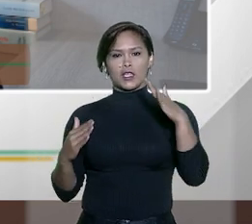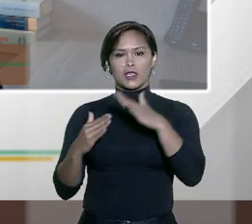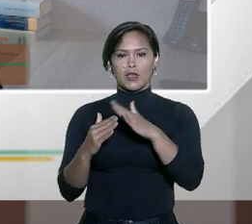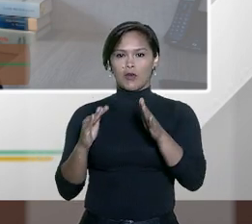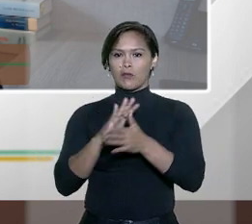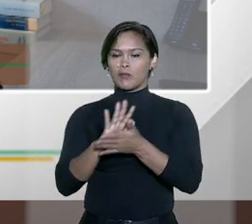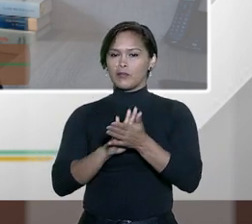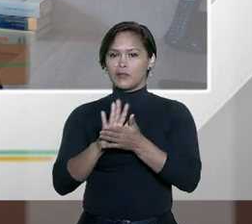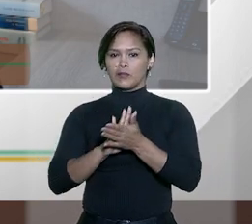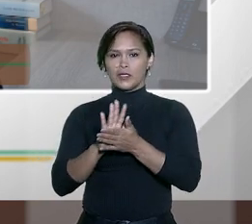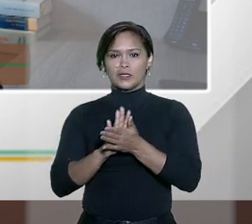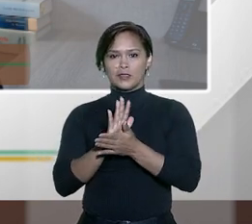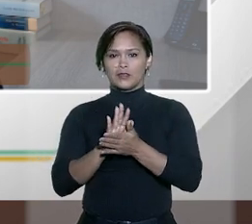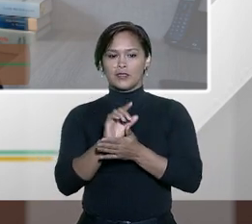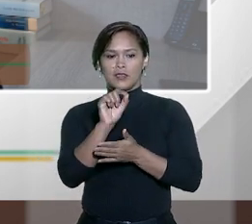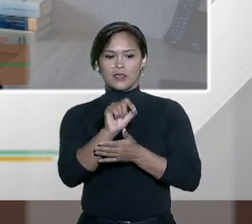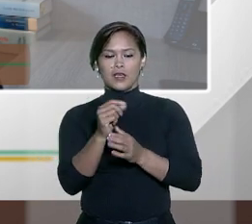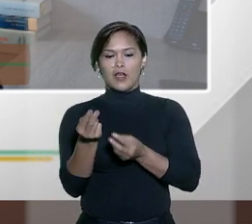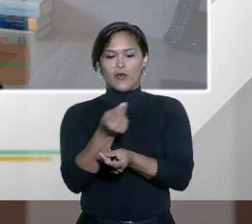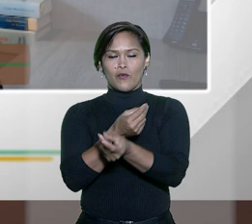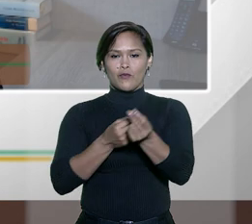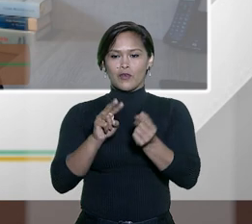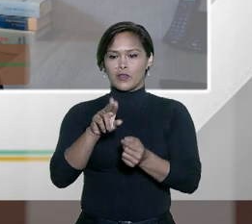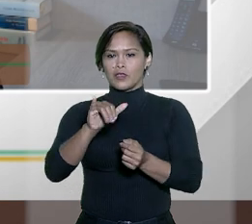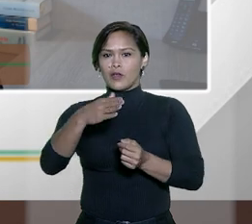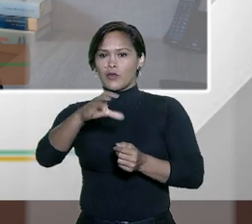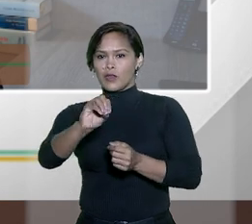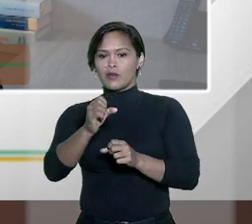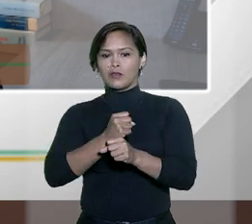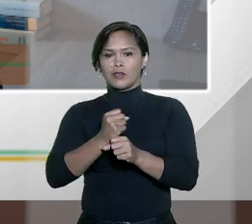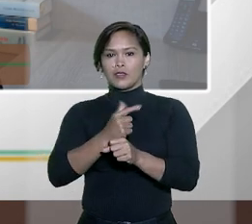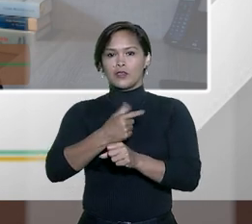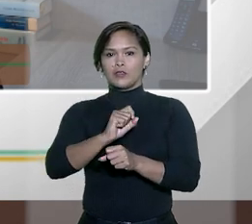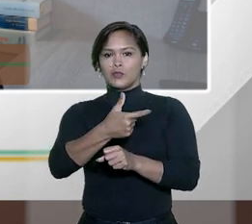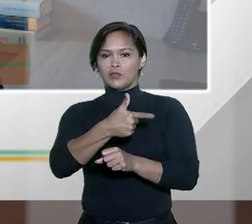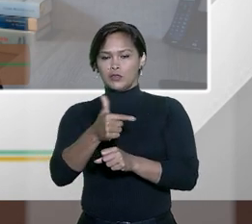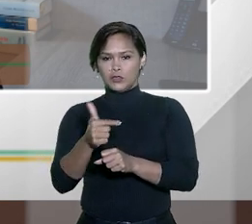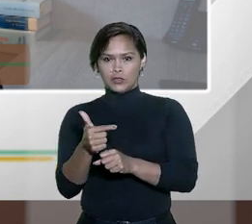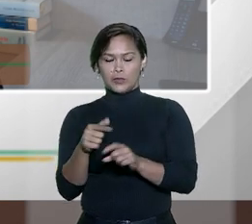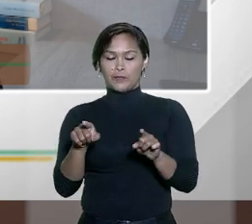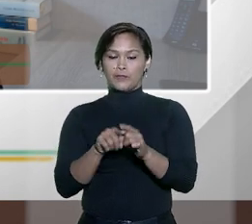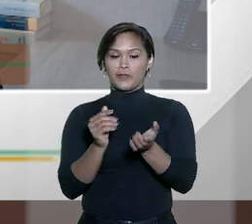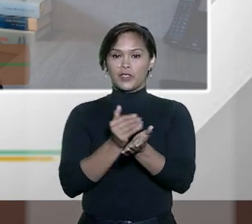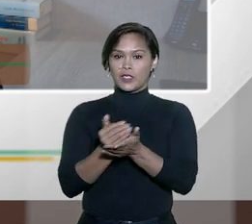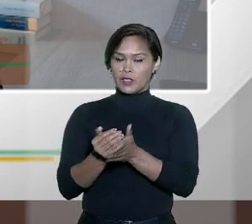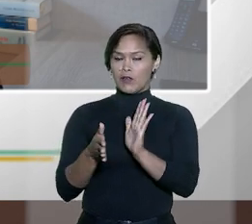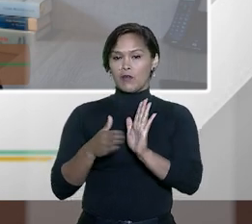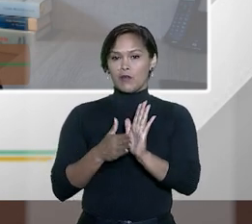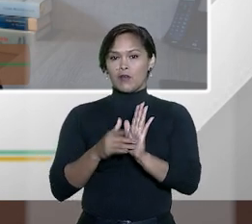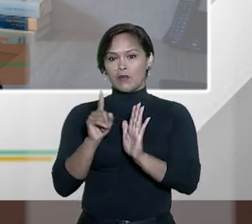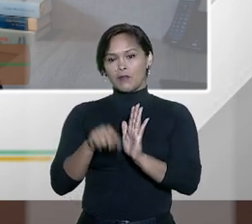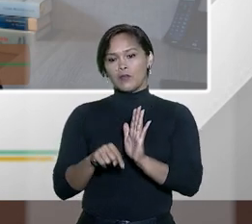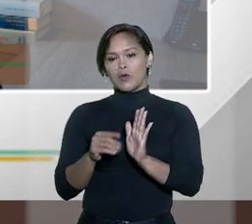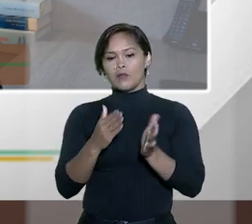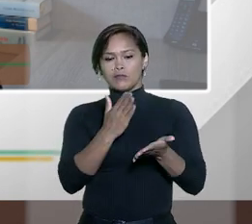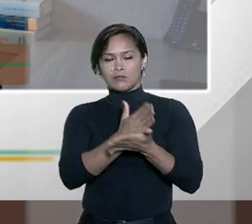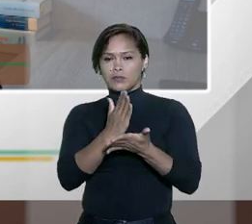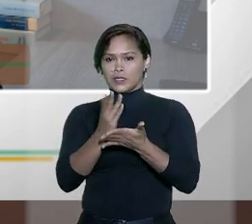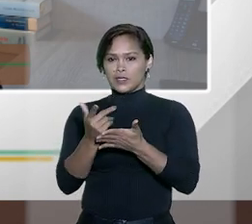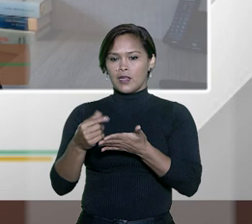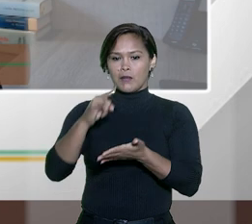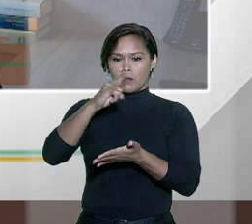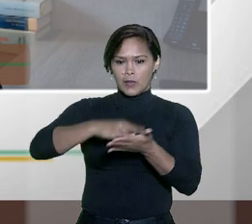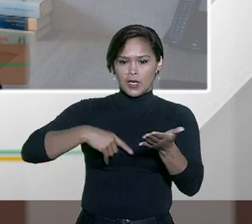interferisse no orçamento da União do ano de 2022. Inicialmente foi proposto um parcelamento